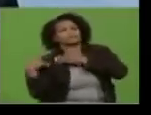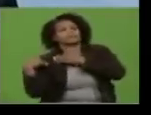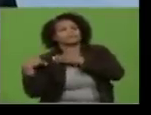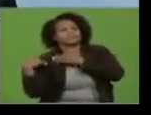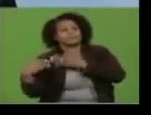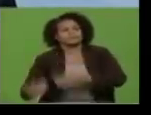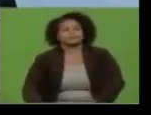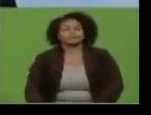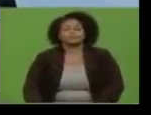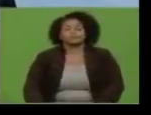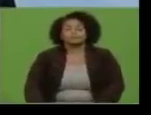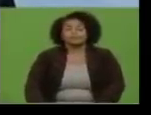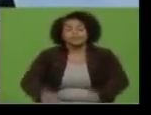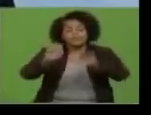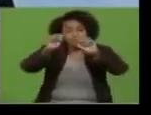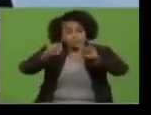exige